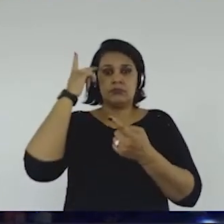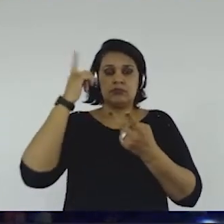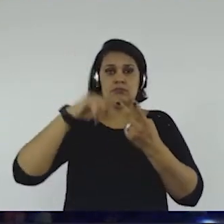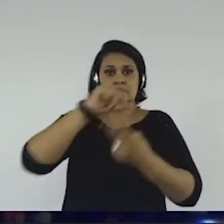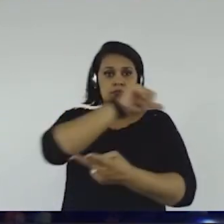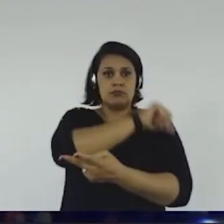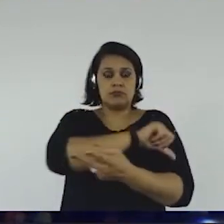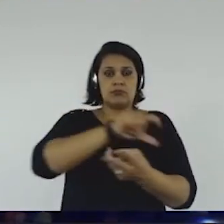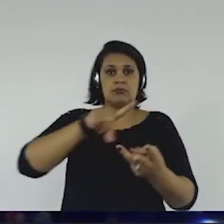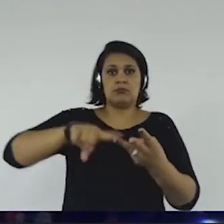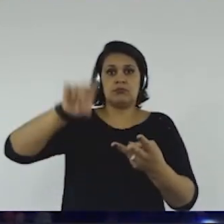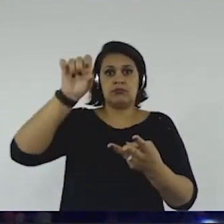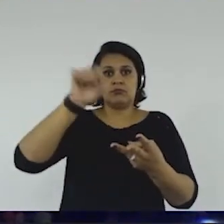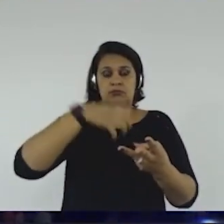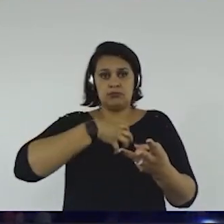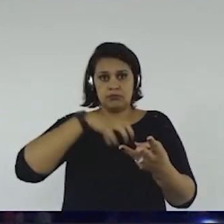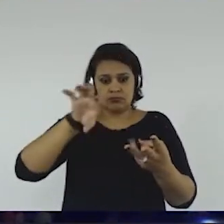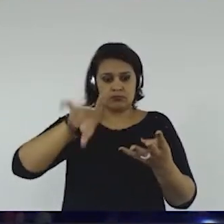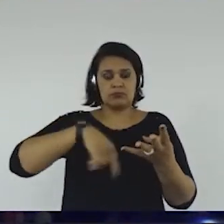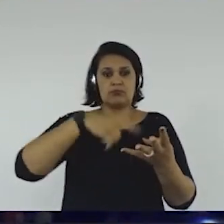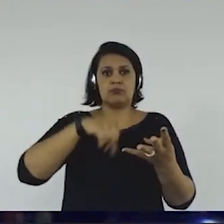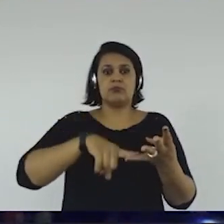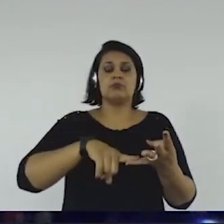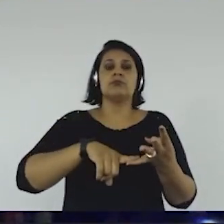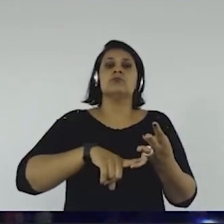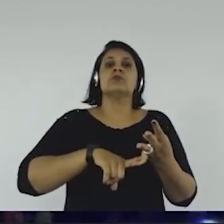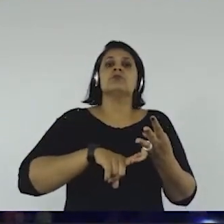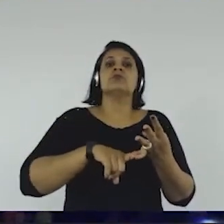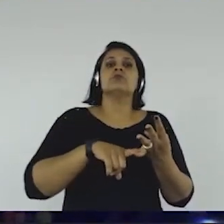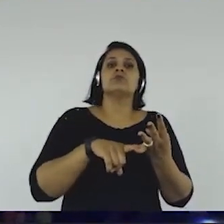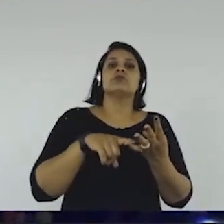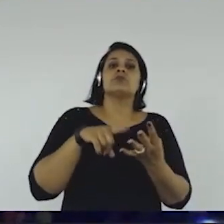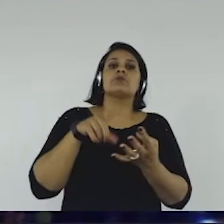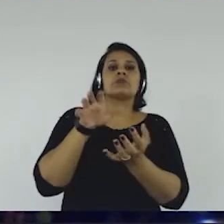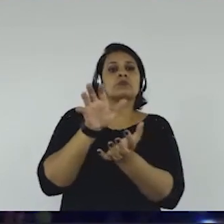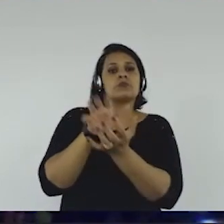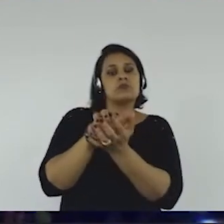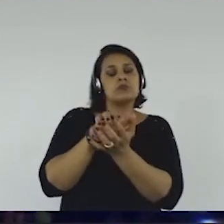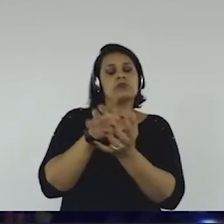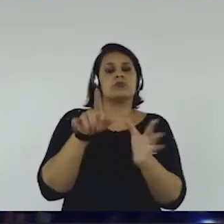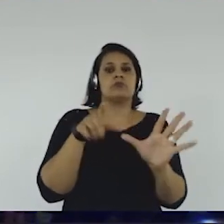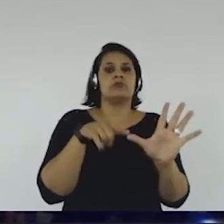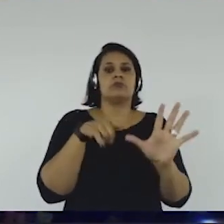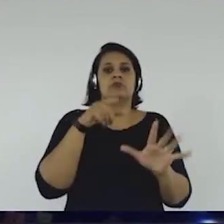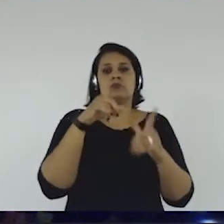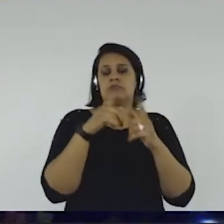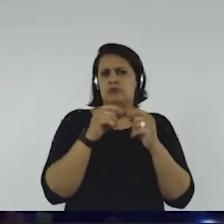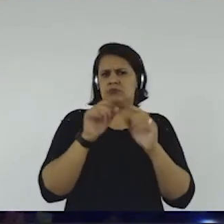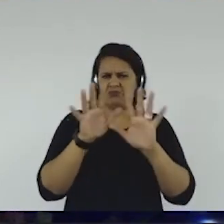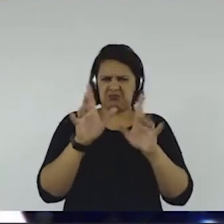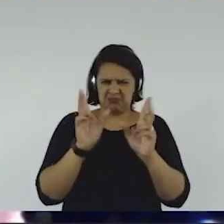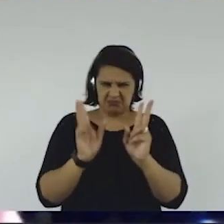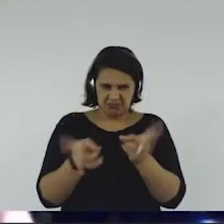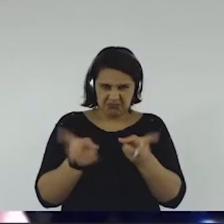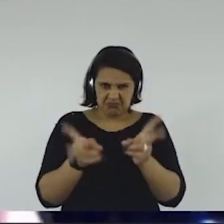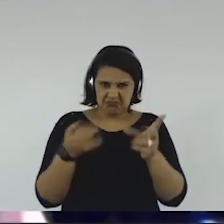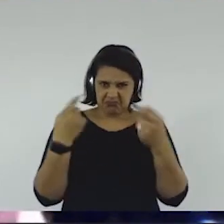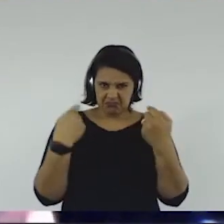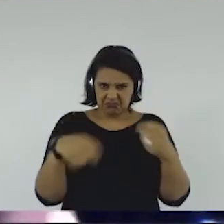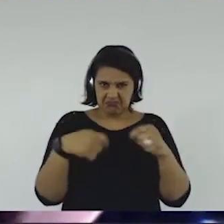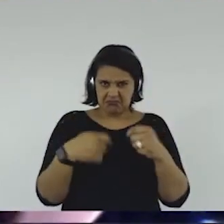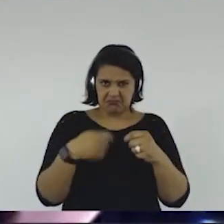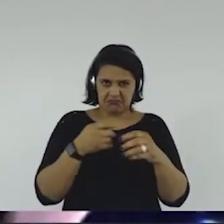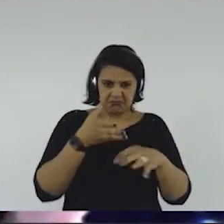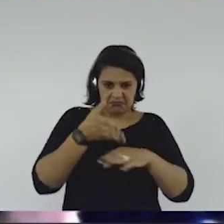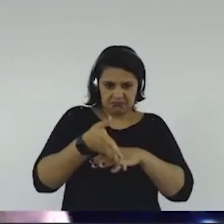Recife e em Brasília. A minha pergunta é: em todos esses lugares, a Camarb precisará de ter um